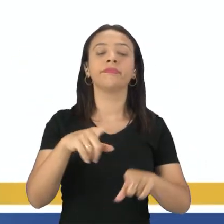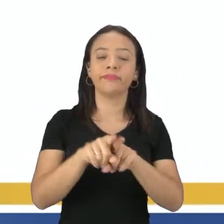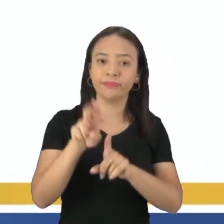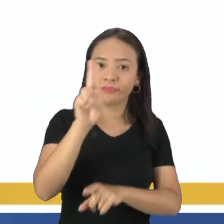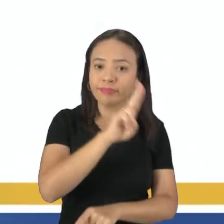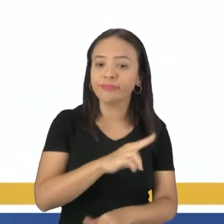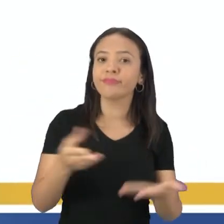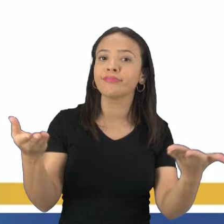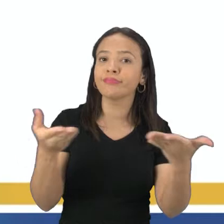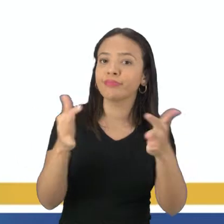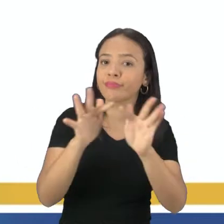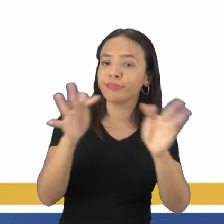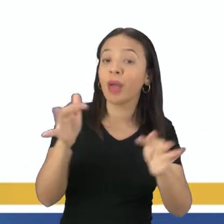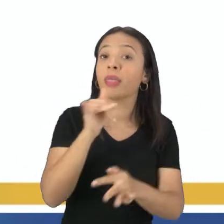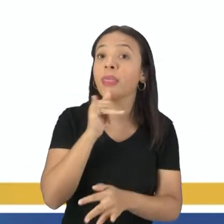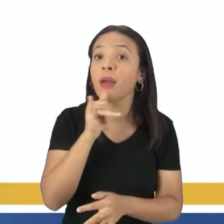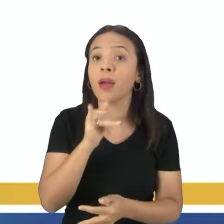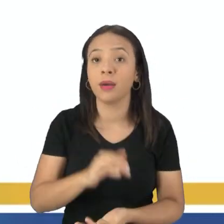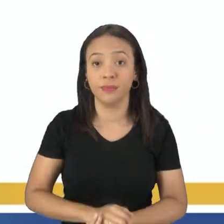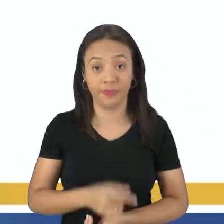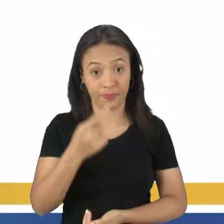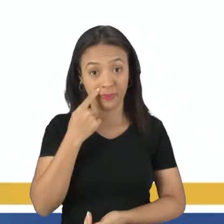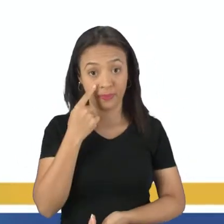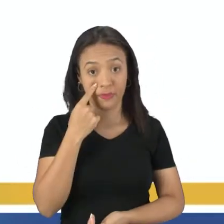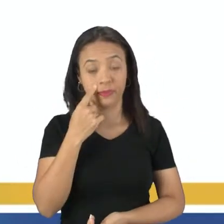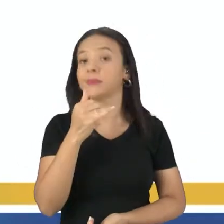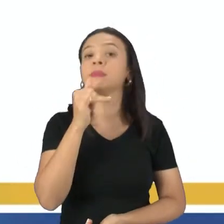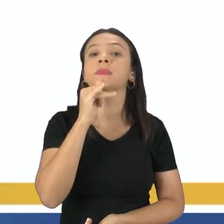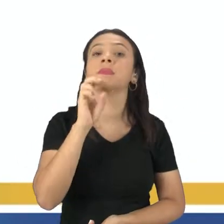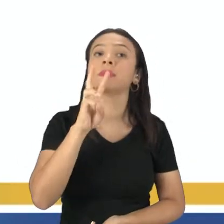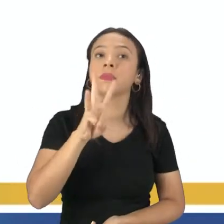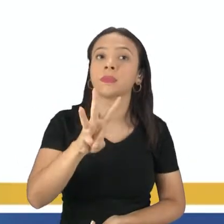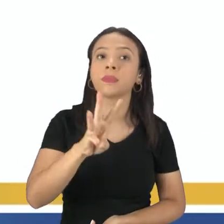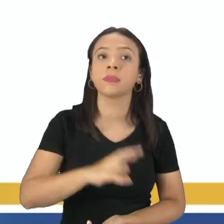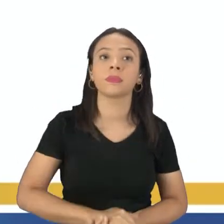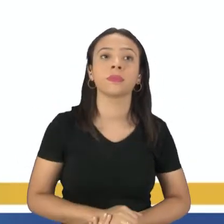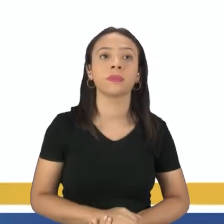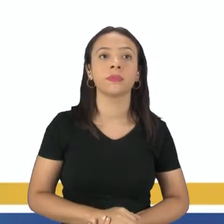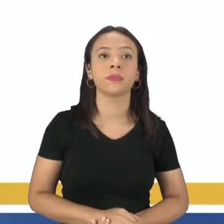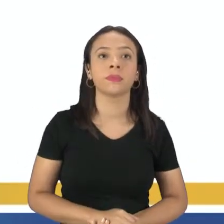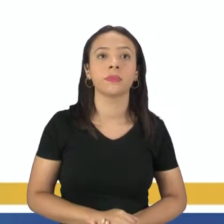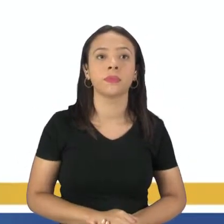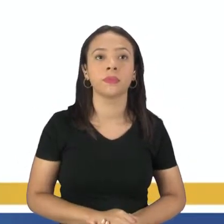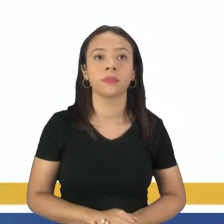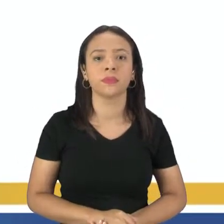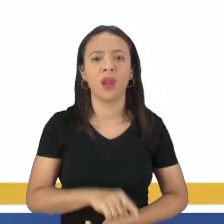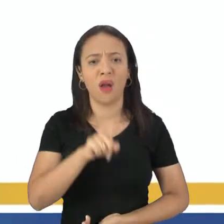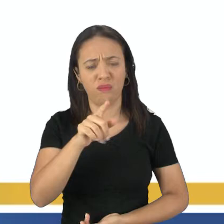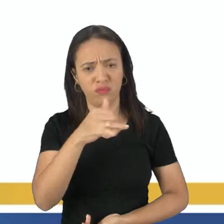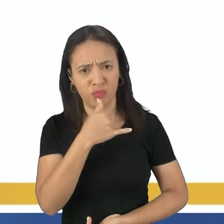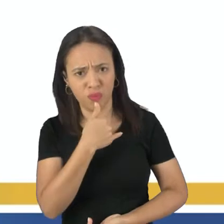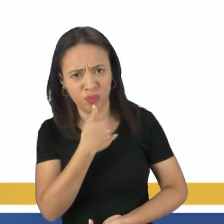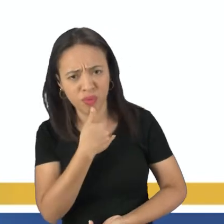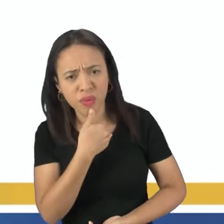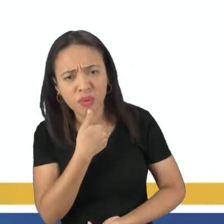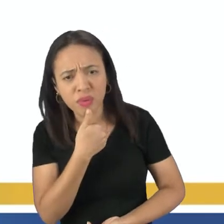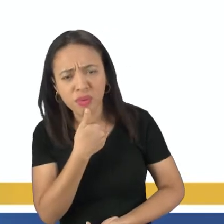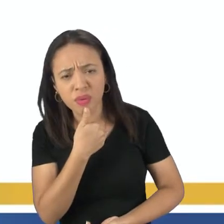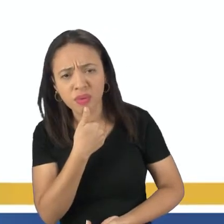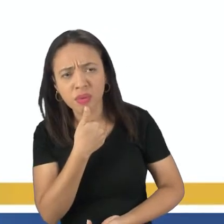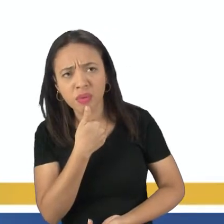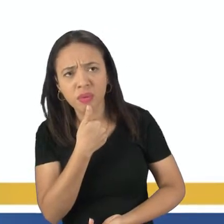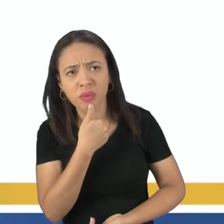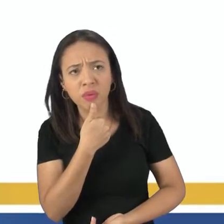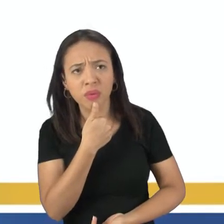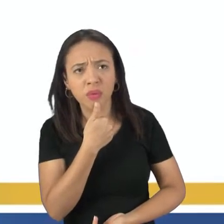Present. Por exemplo, olhem aí o exemplo 3. Are you sad? Você está triste?